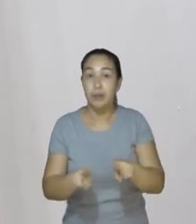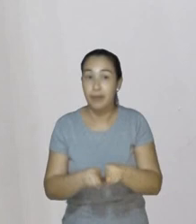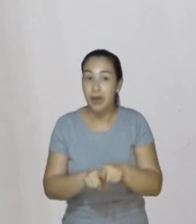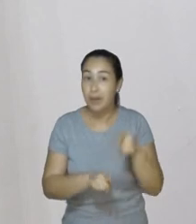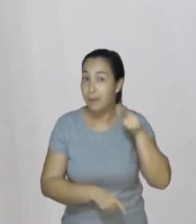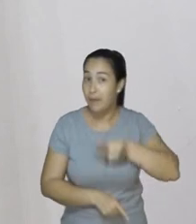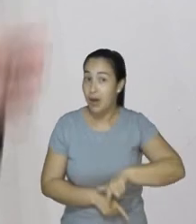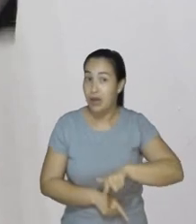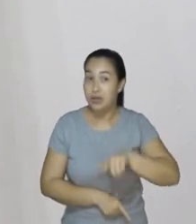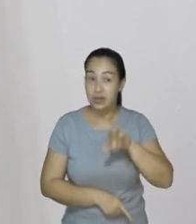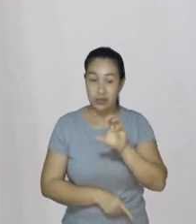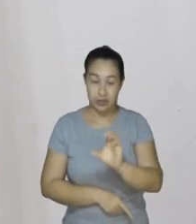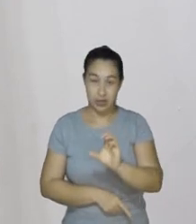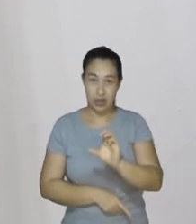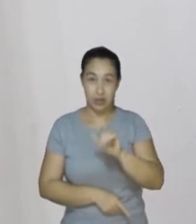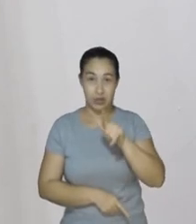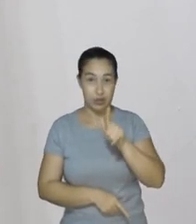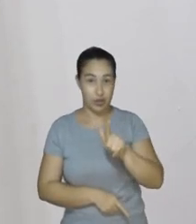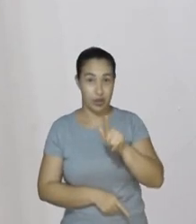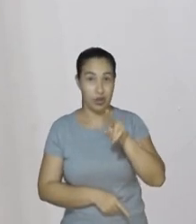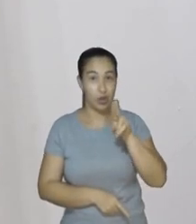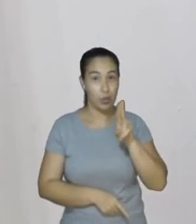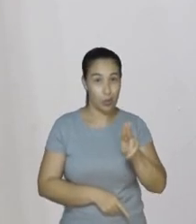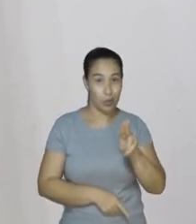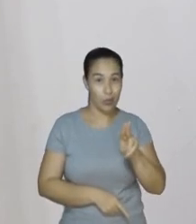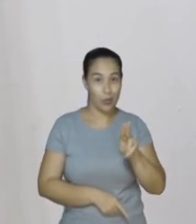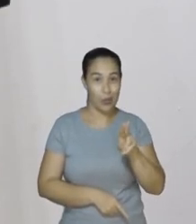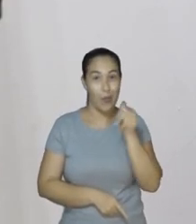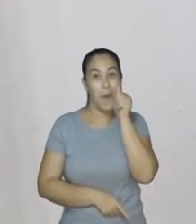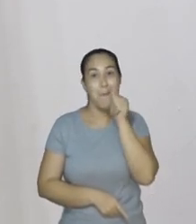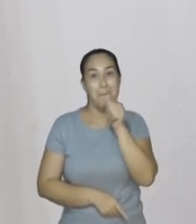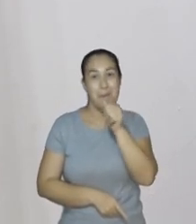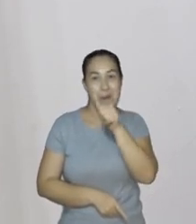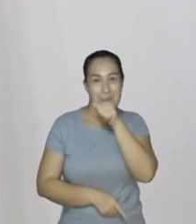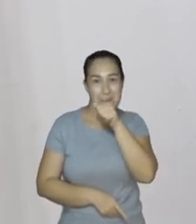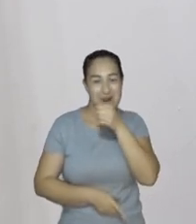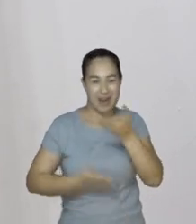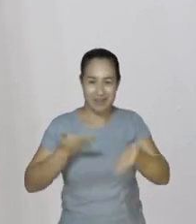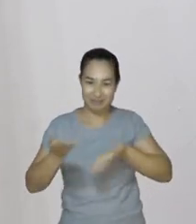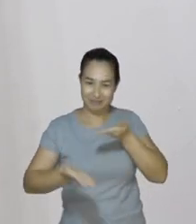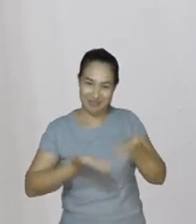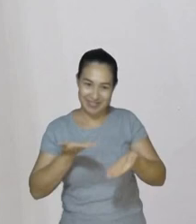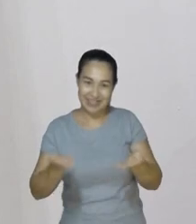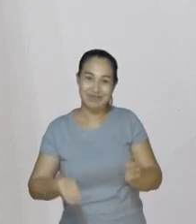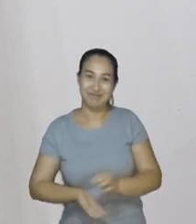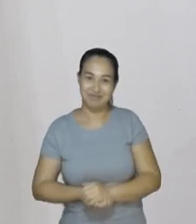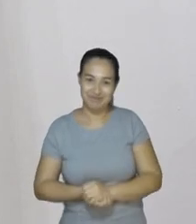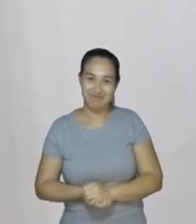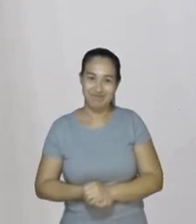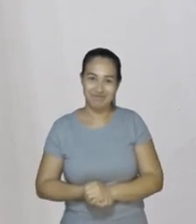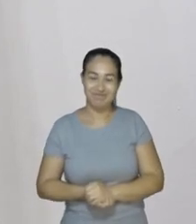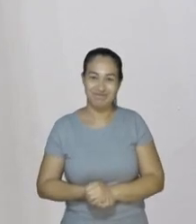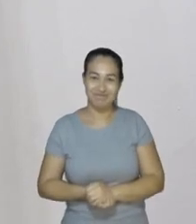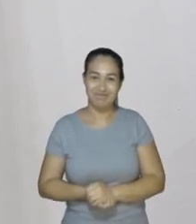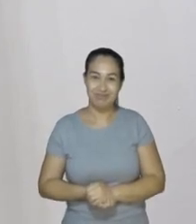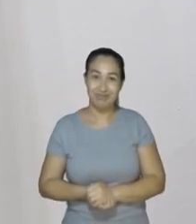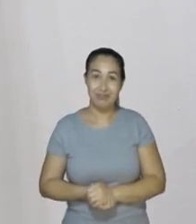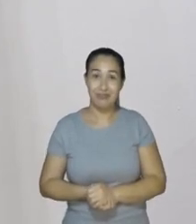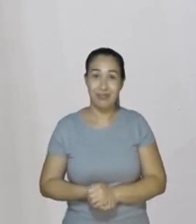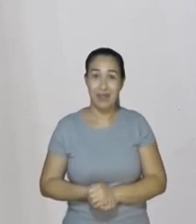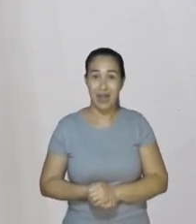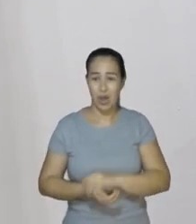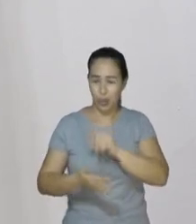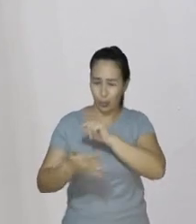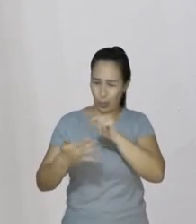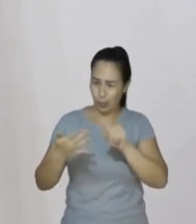e o CGU, a mãe que cria, vocês estão vendo, né? Tem um pai que gera e a mãe que cria, e a CGU. Ou seja, todos esses